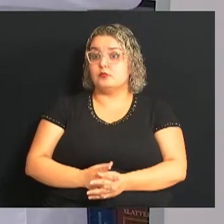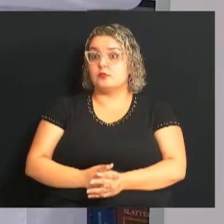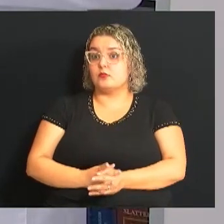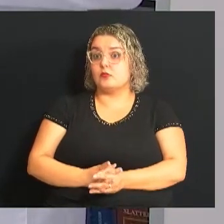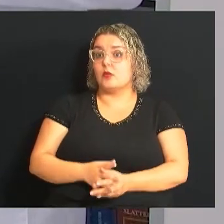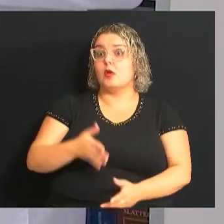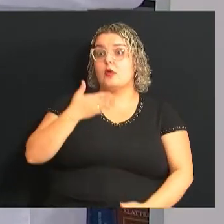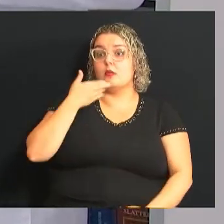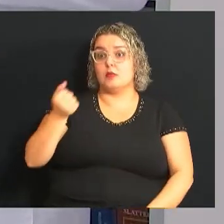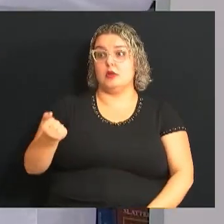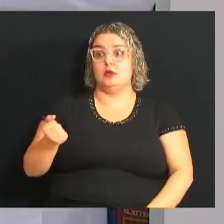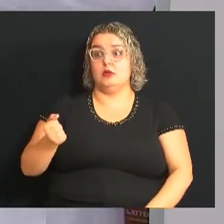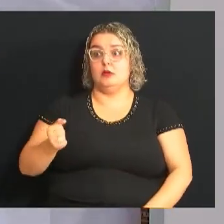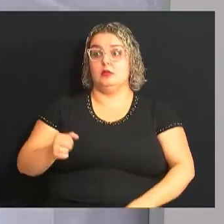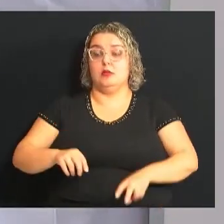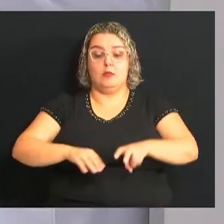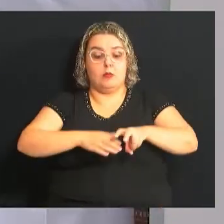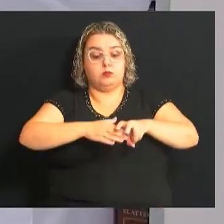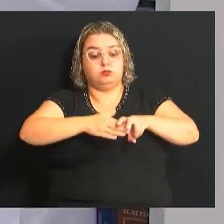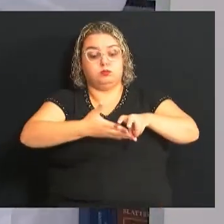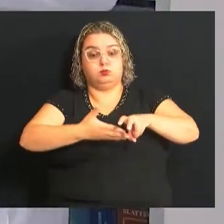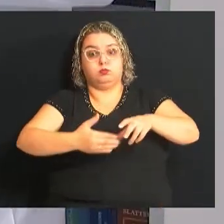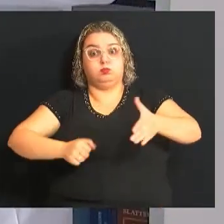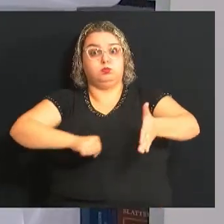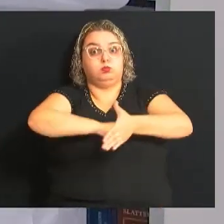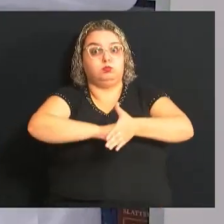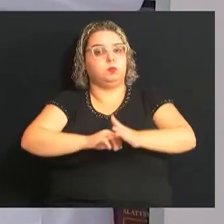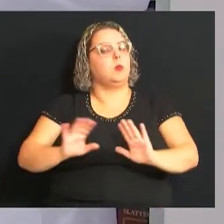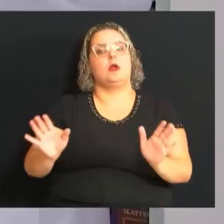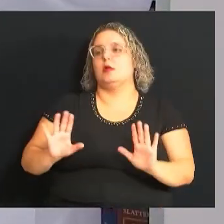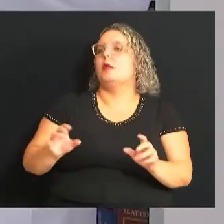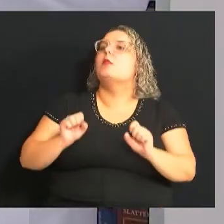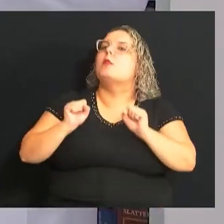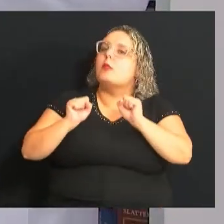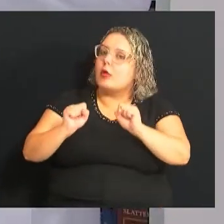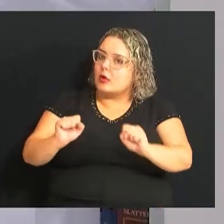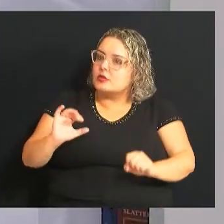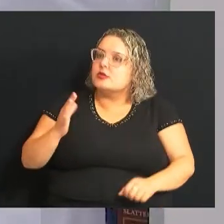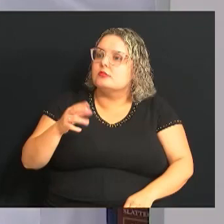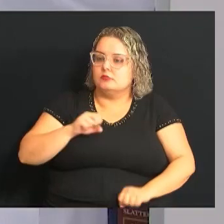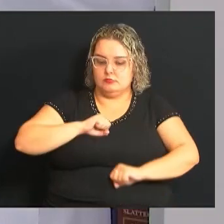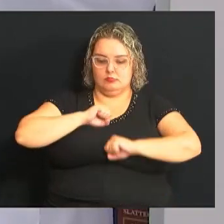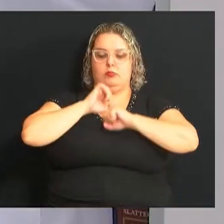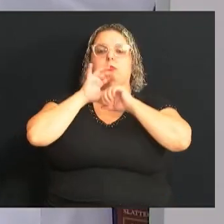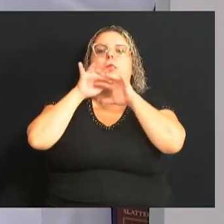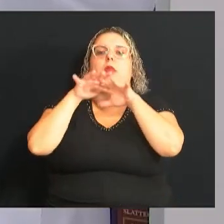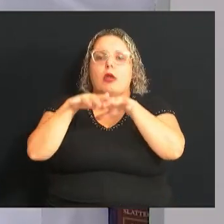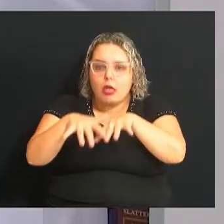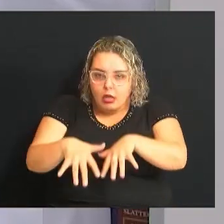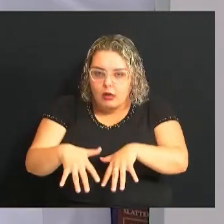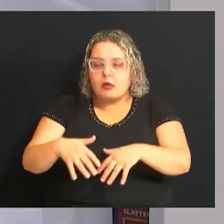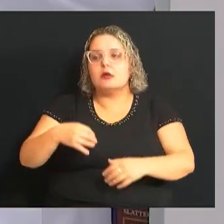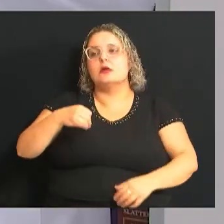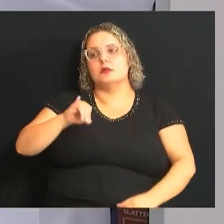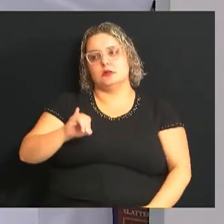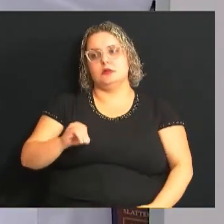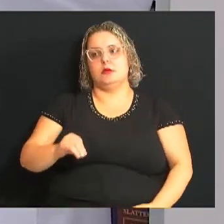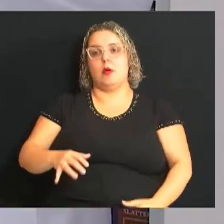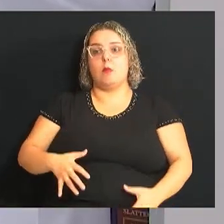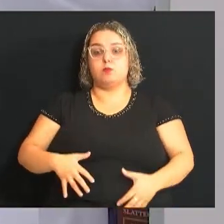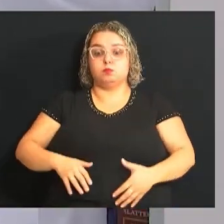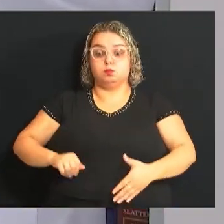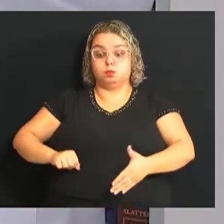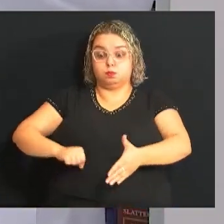deixar ele de barrigona cheia. Não, porque é bem provável que ele possa até mesmo vomitar se ele tiver com uma grande quantidade